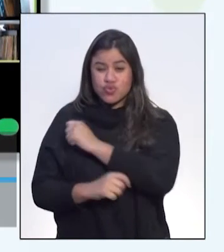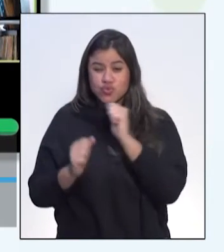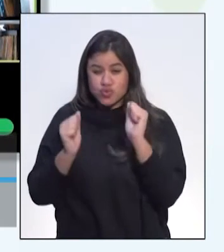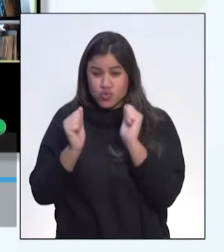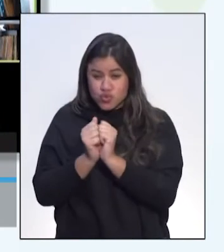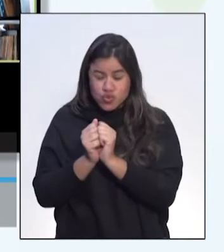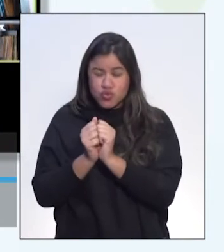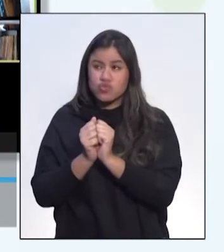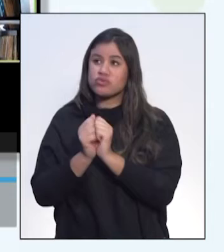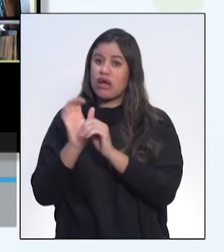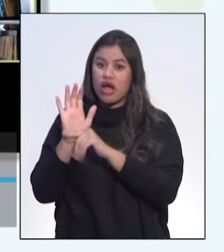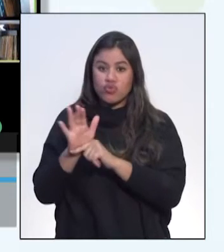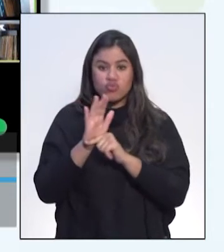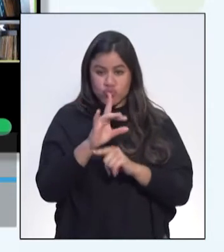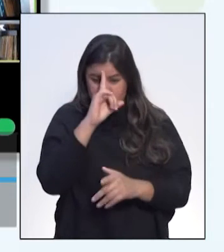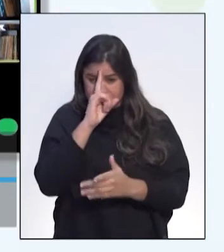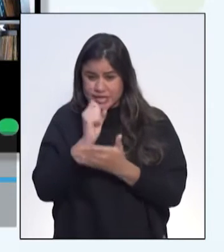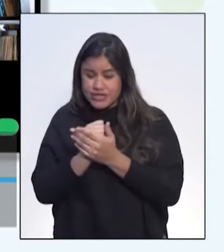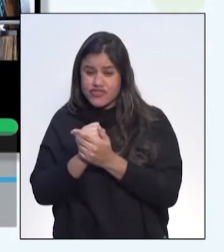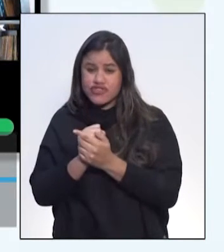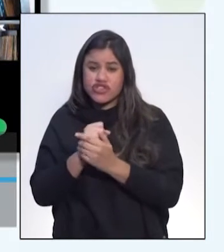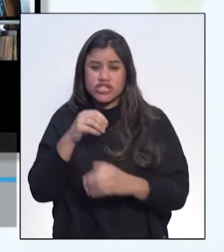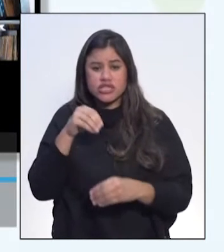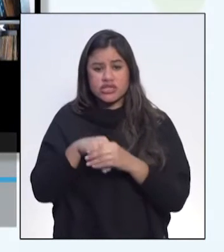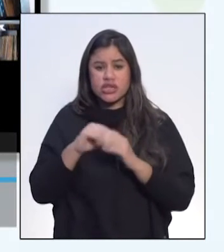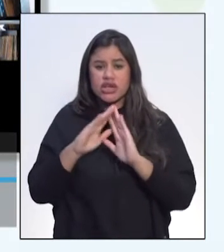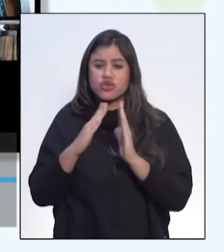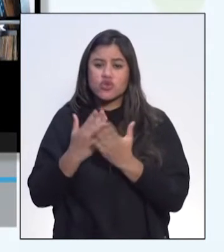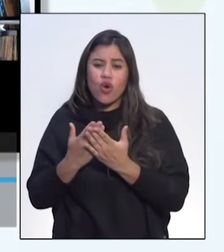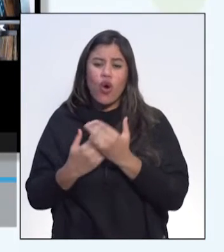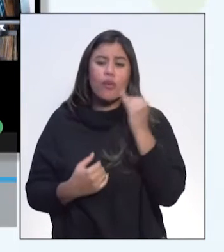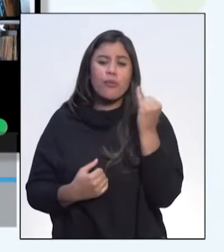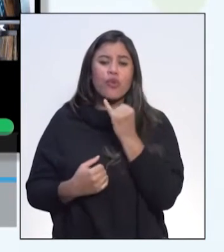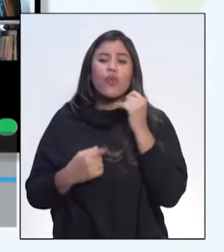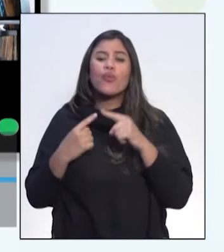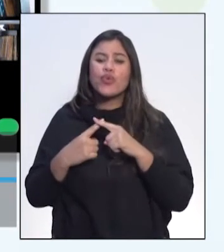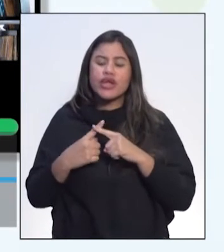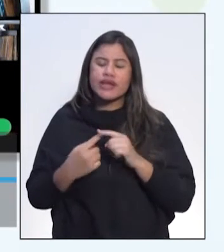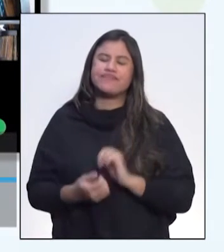de decisões? Na escola, no colégio, por exemplo? É muito